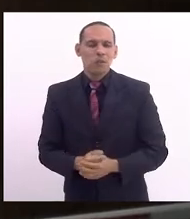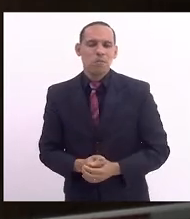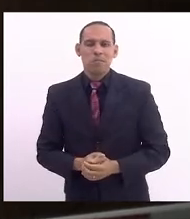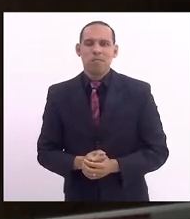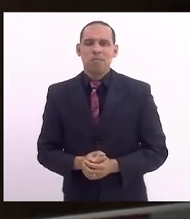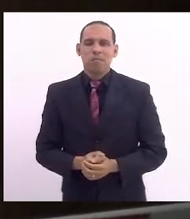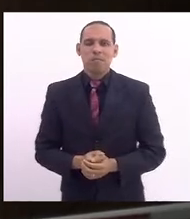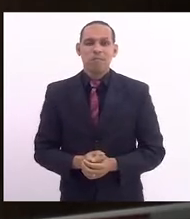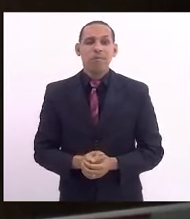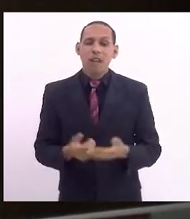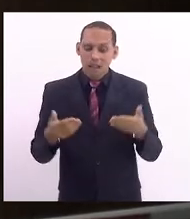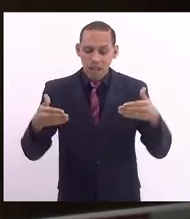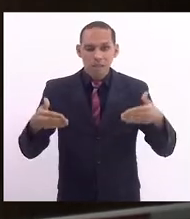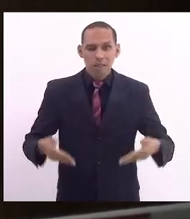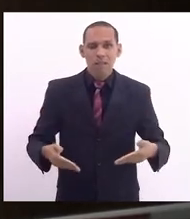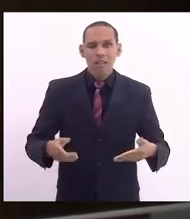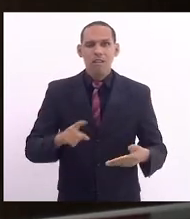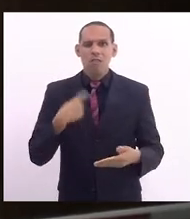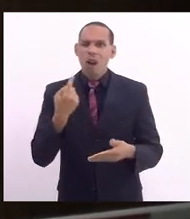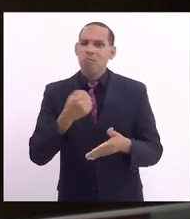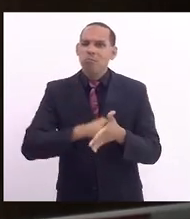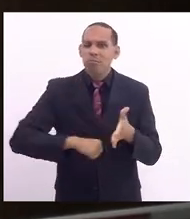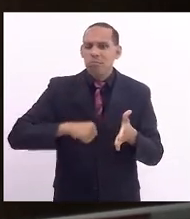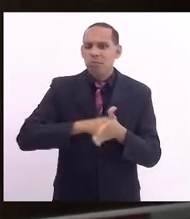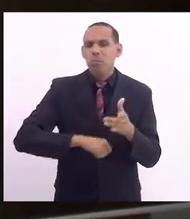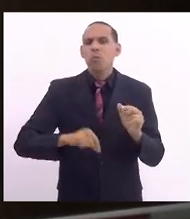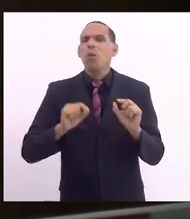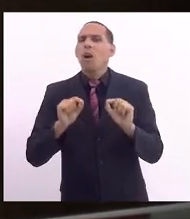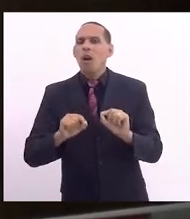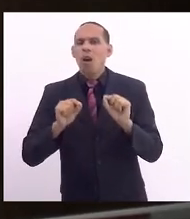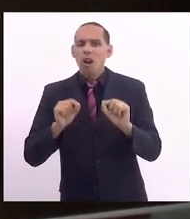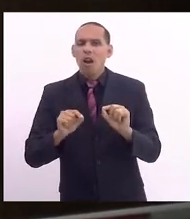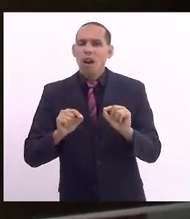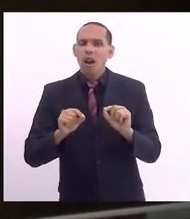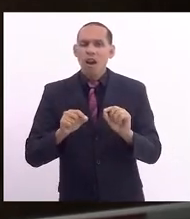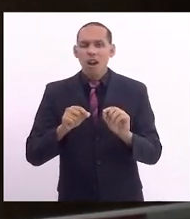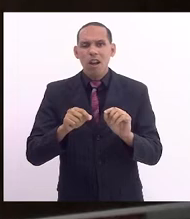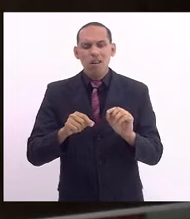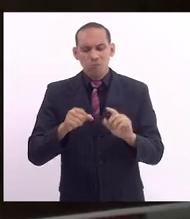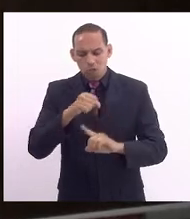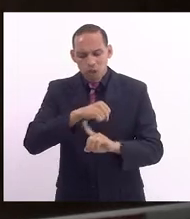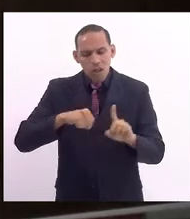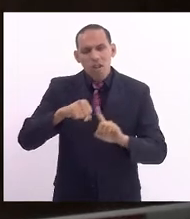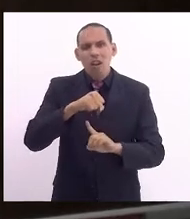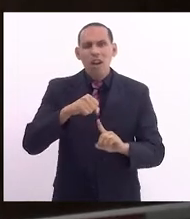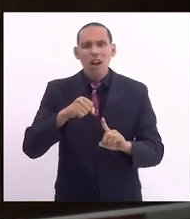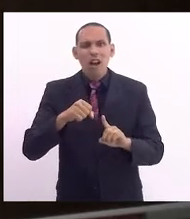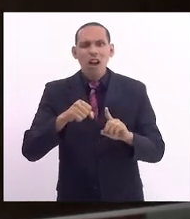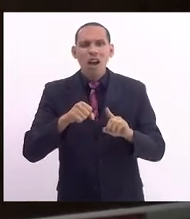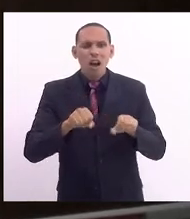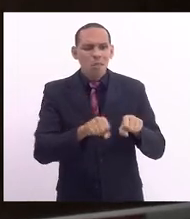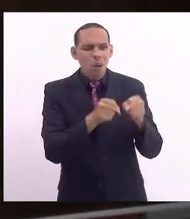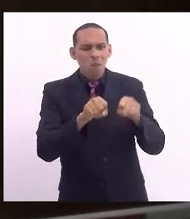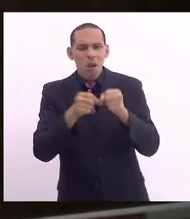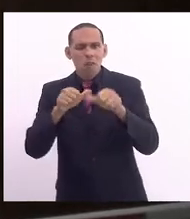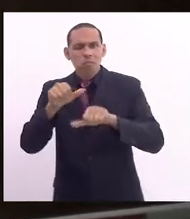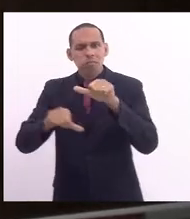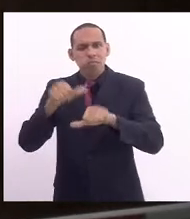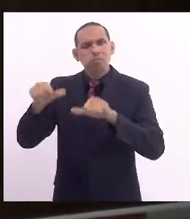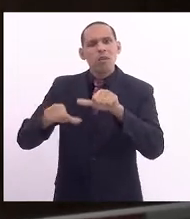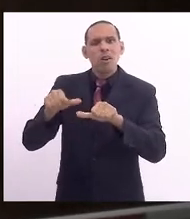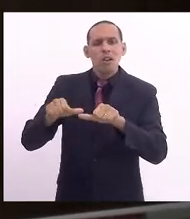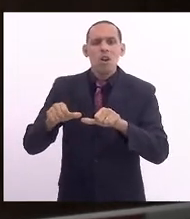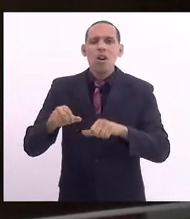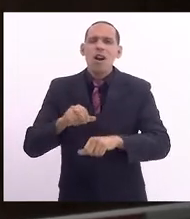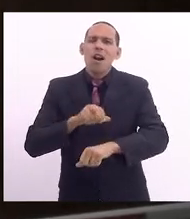aqui a disputa de um projeto de sociedade que se desconstrua do racismo estrutural.